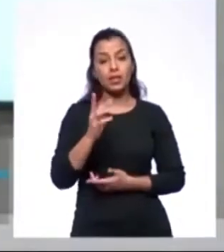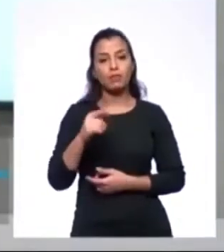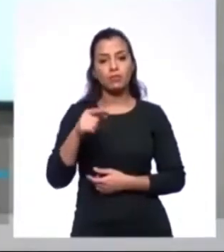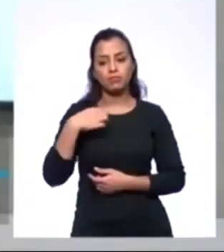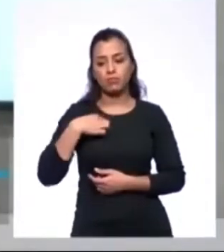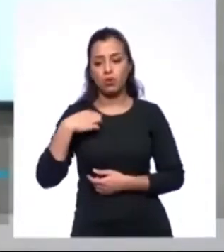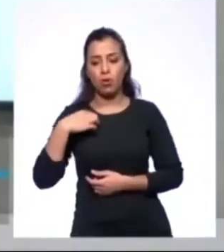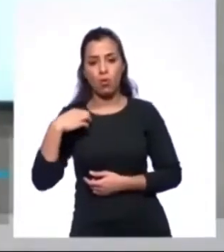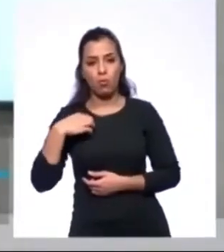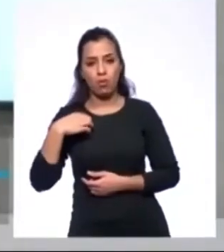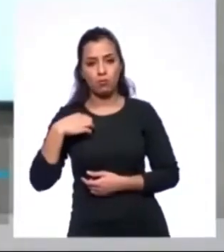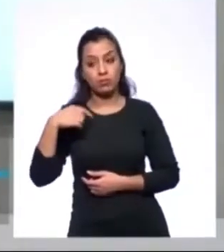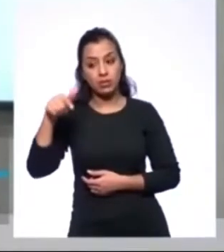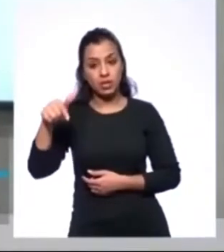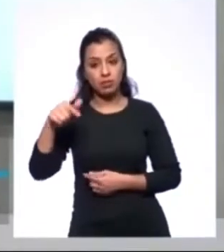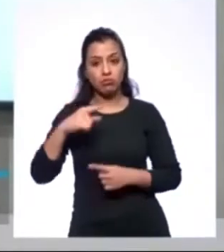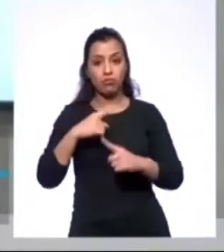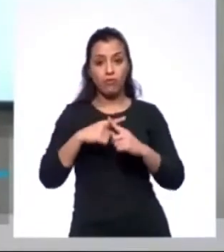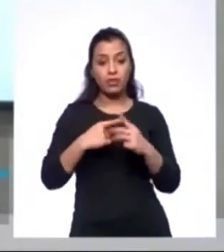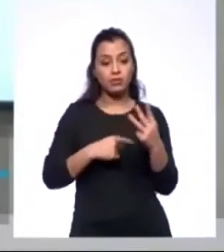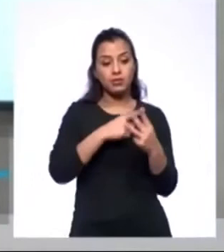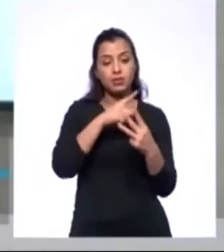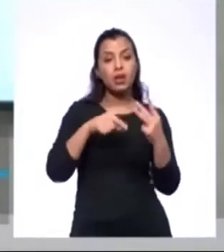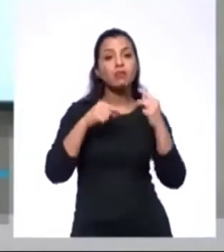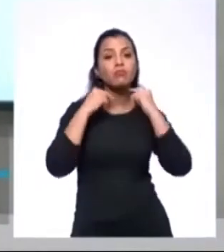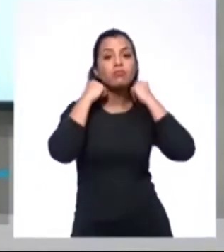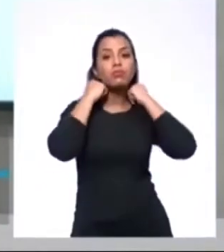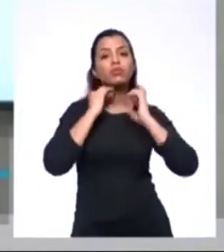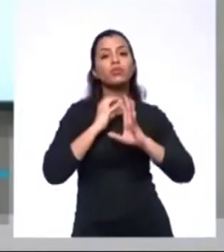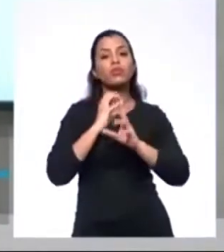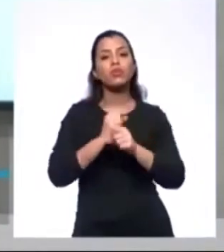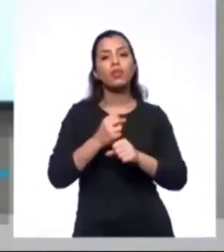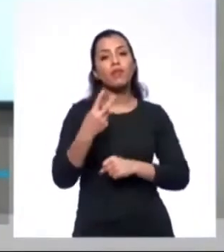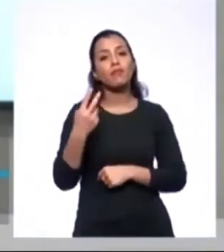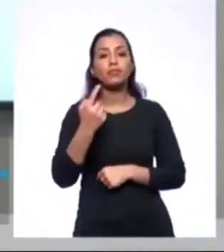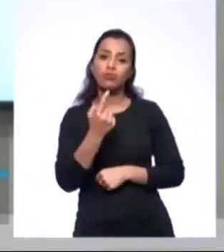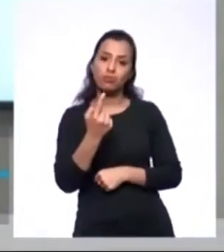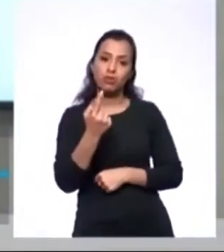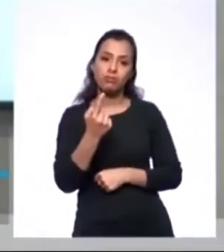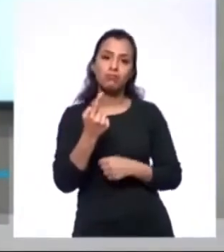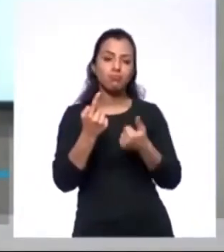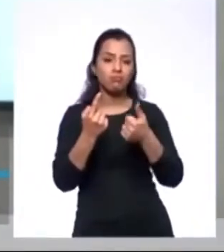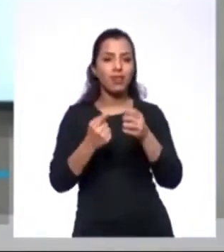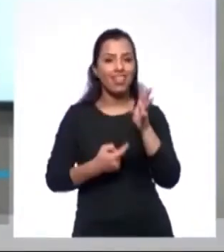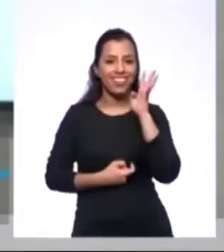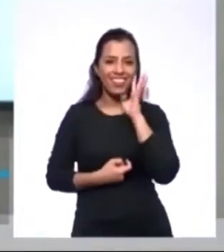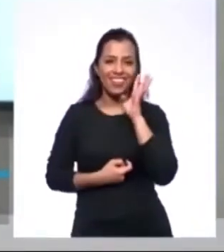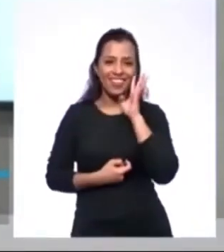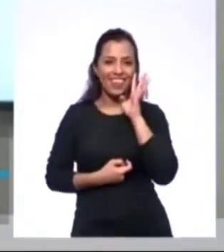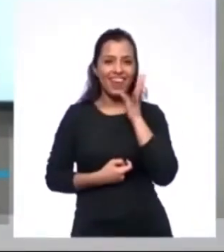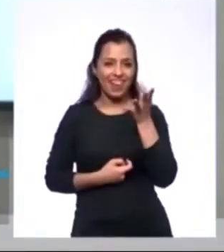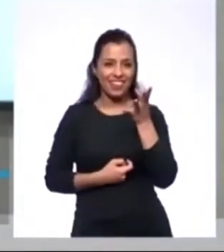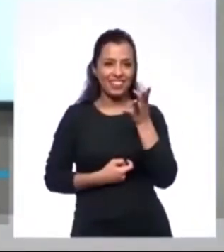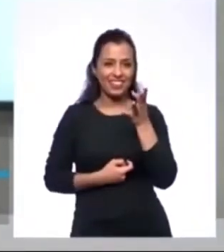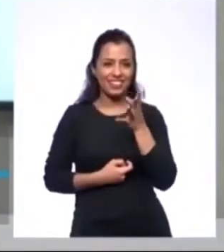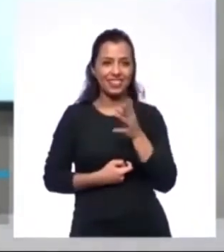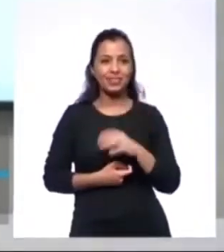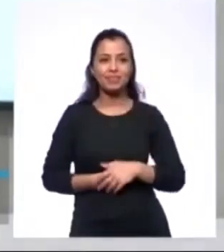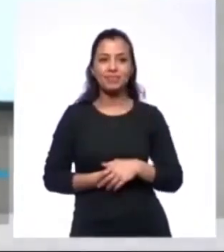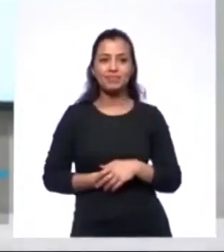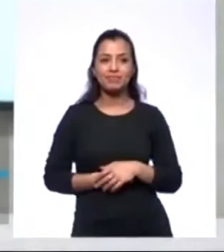7 vezes três da 21 possibilidades Olha que legal e ela se apareceu ali na